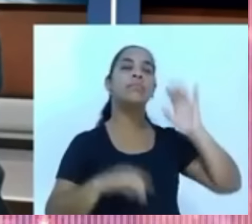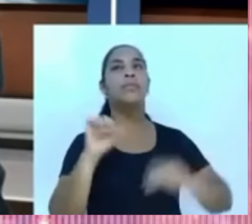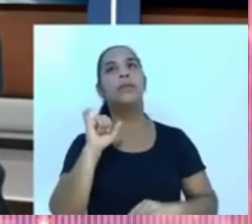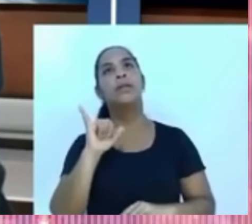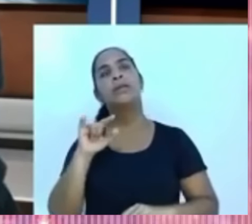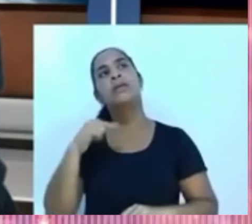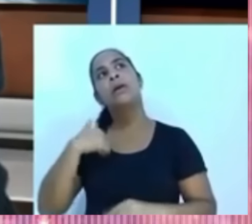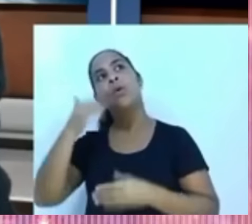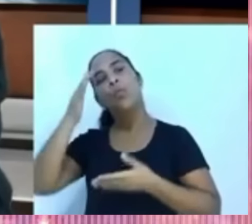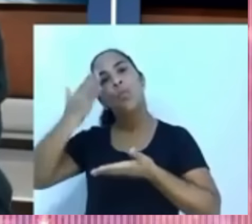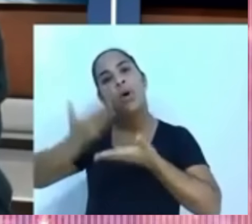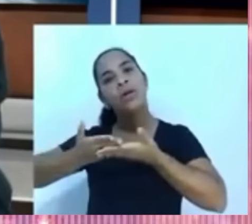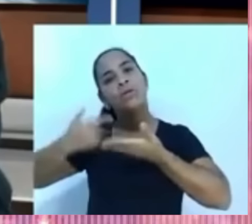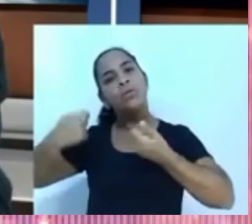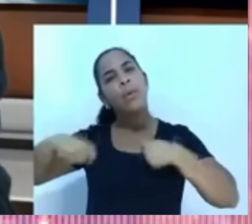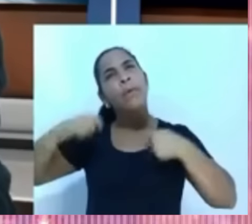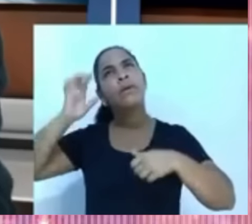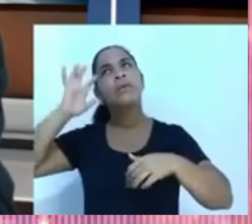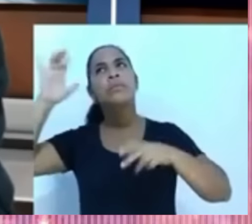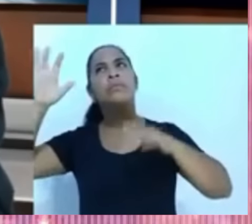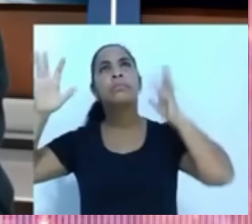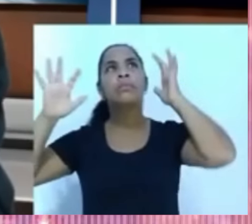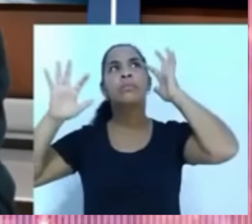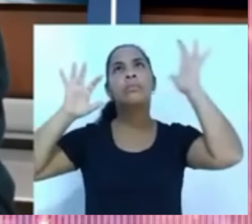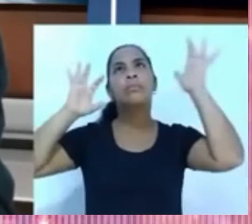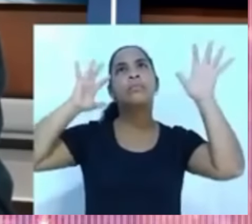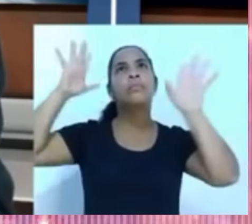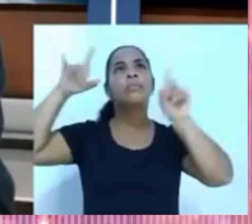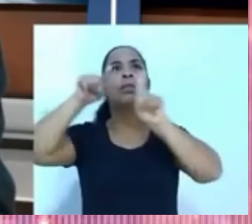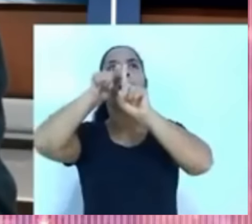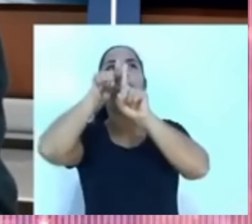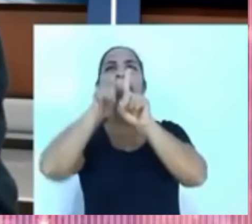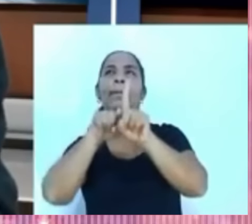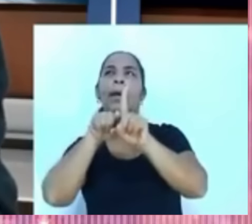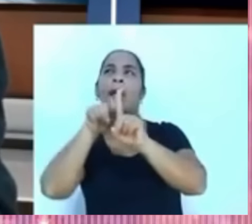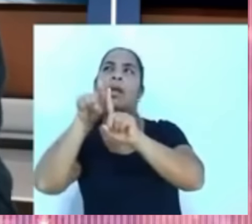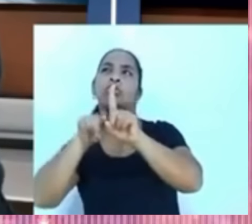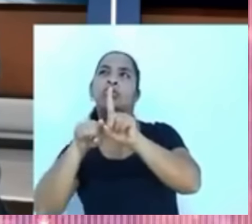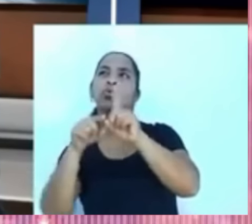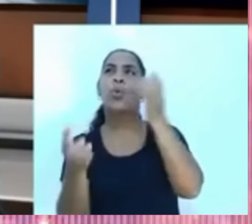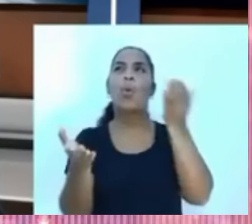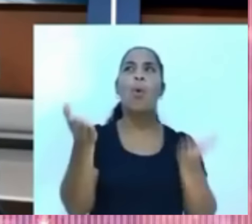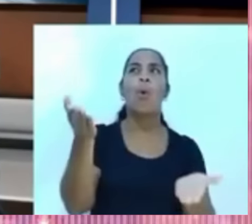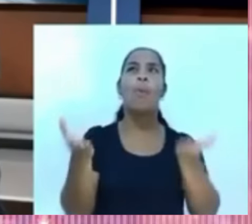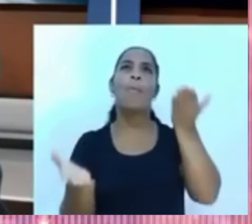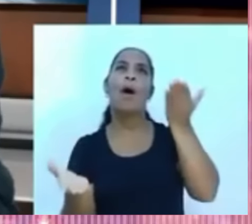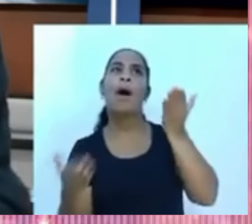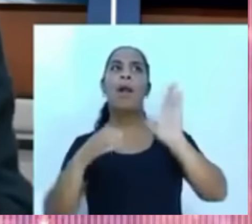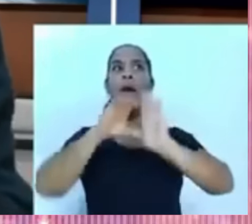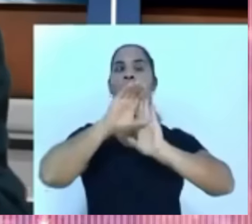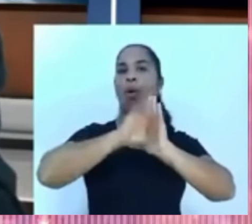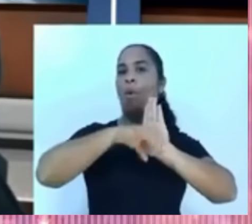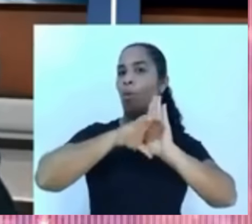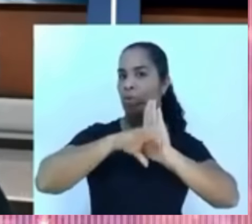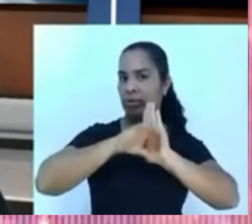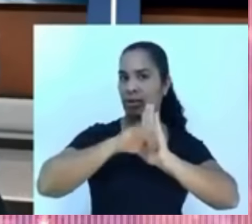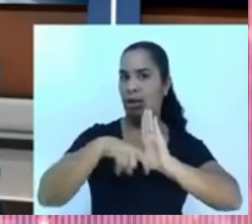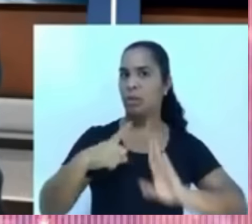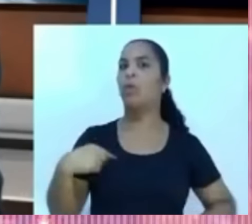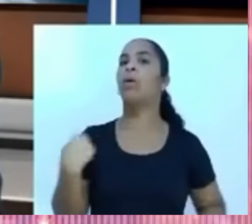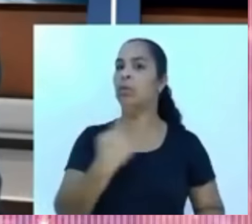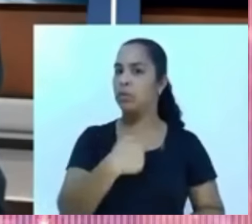elaborar parâmetros medidas conceitos Nos quais colocaremos a